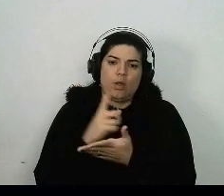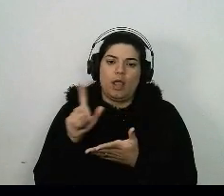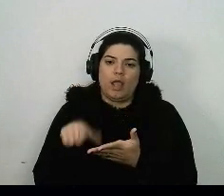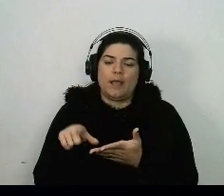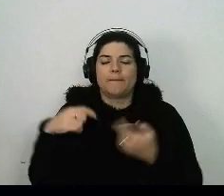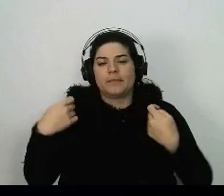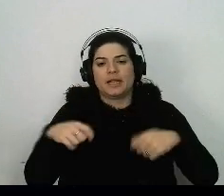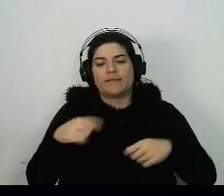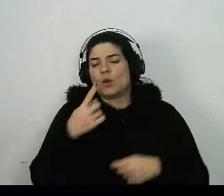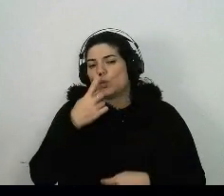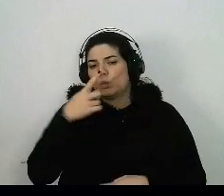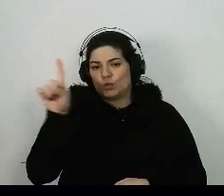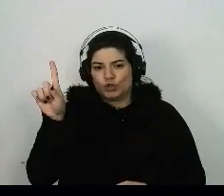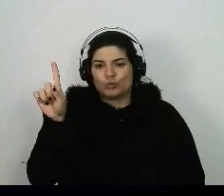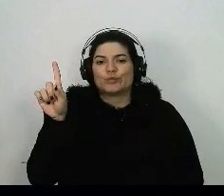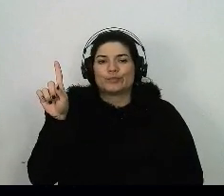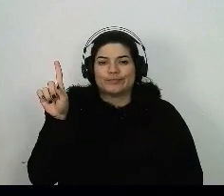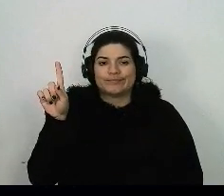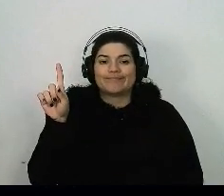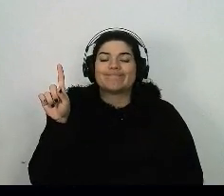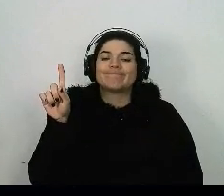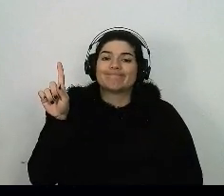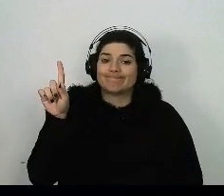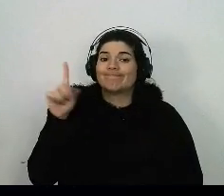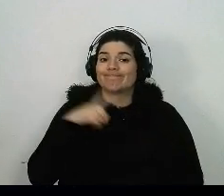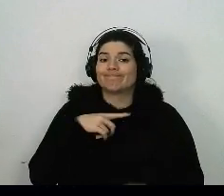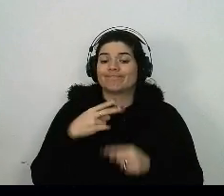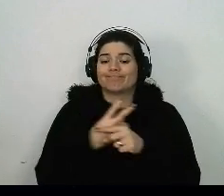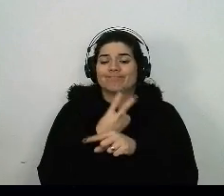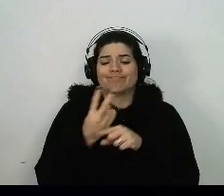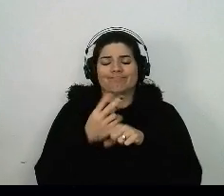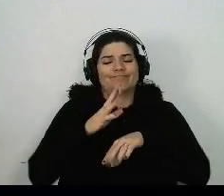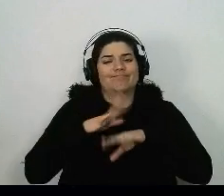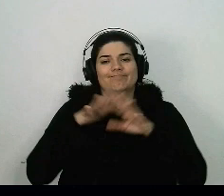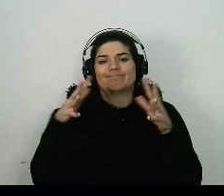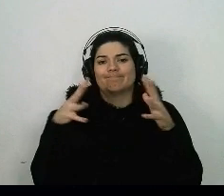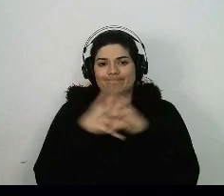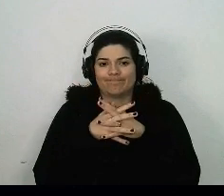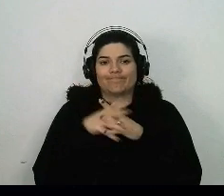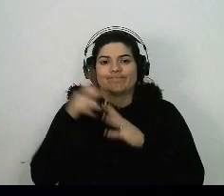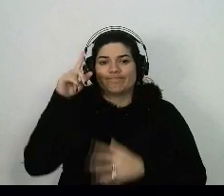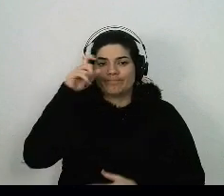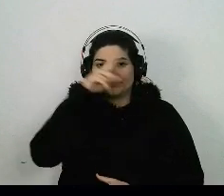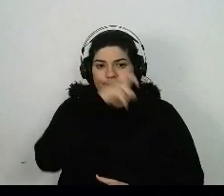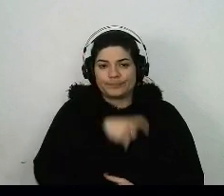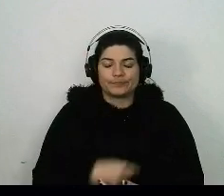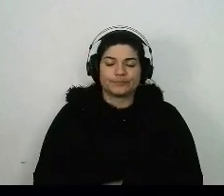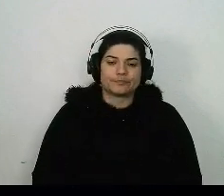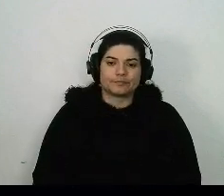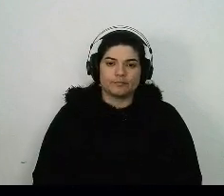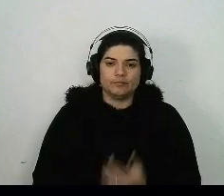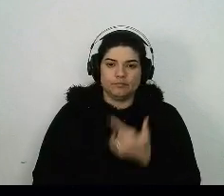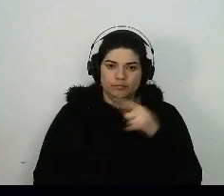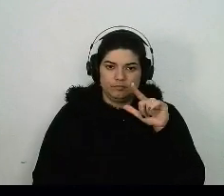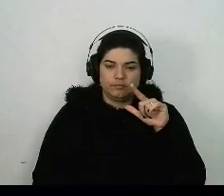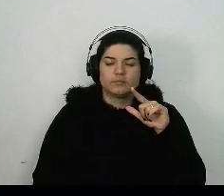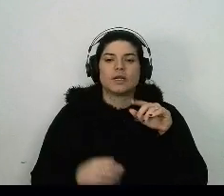evento, então a busca acaba sendo um pouquinho mais complexa. Já no padrão de versão de